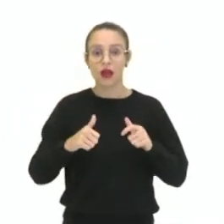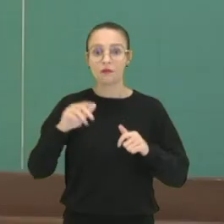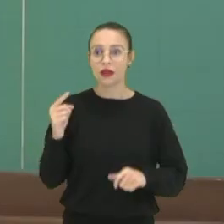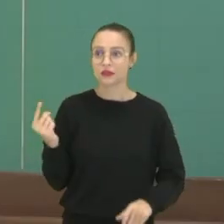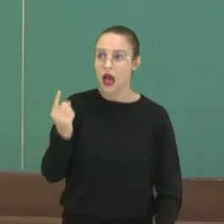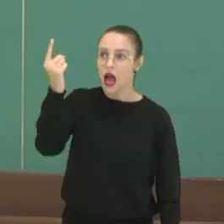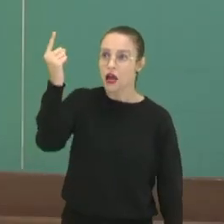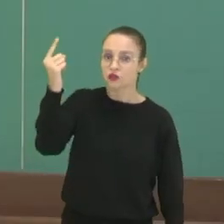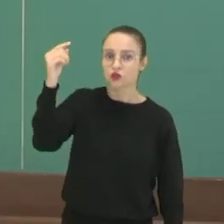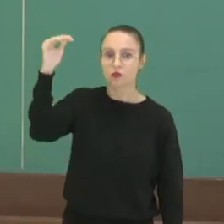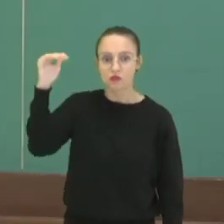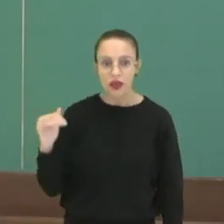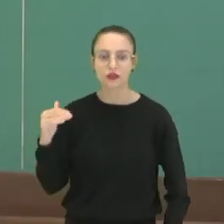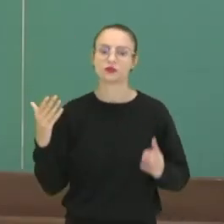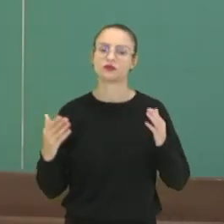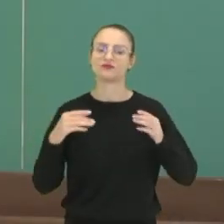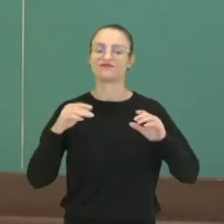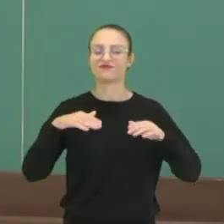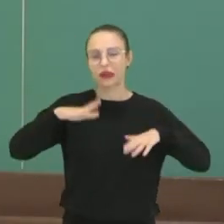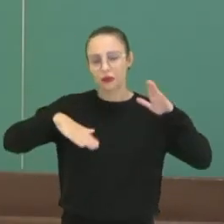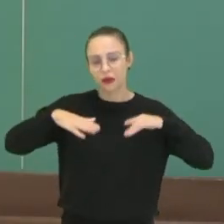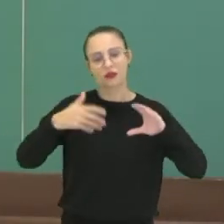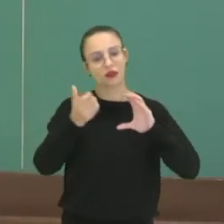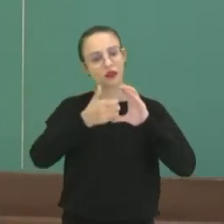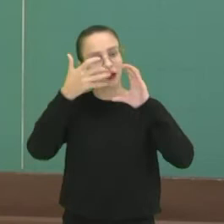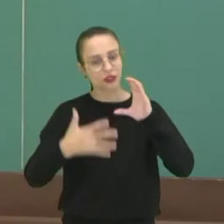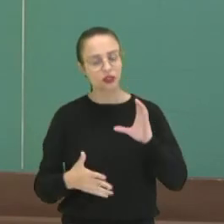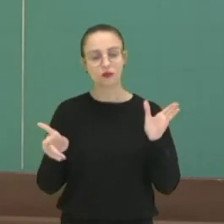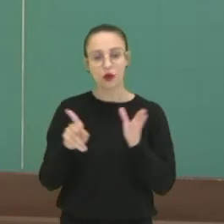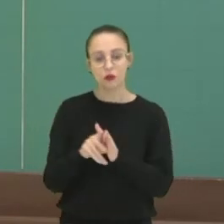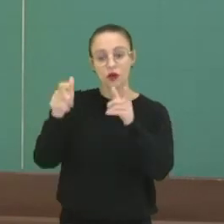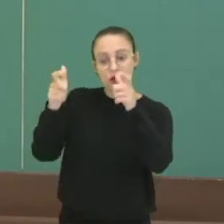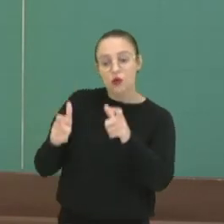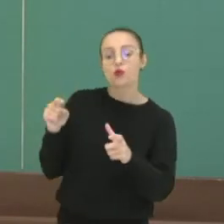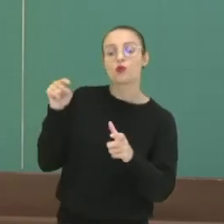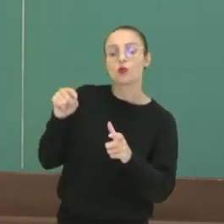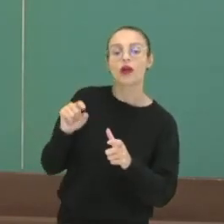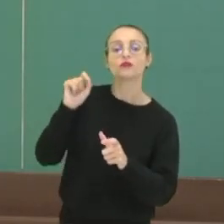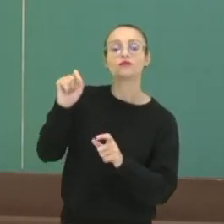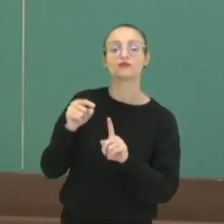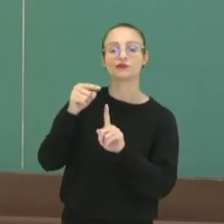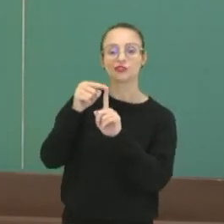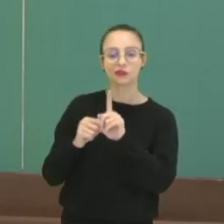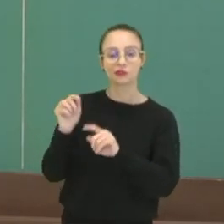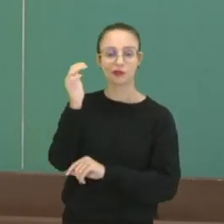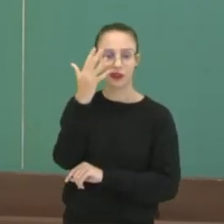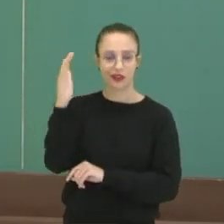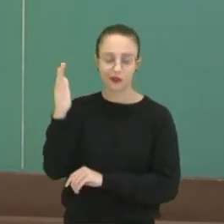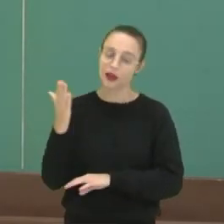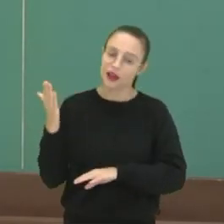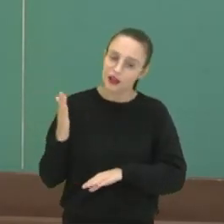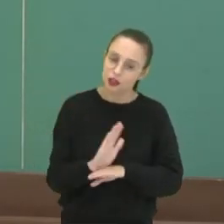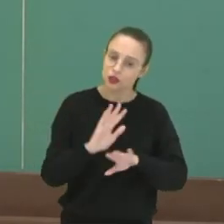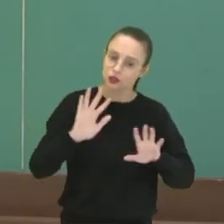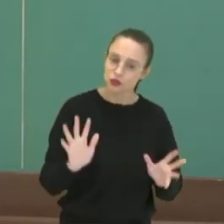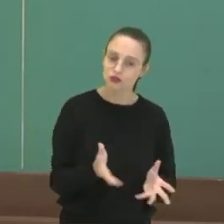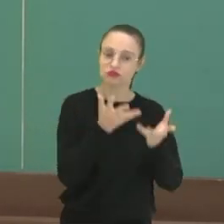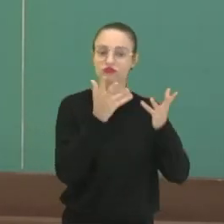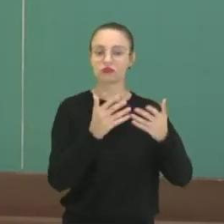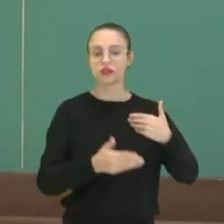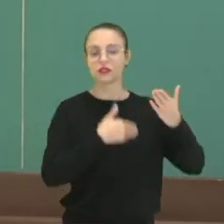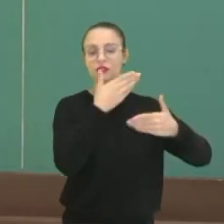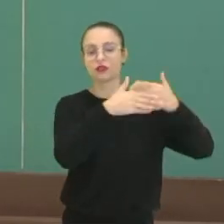altitude. Então, são características da região, do tipo de clima, que vão favorecer o